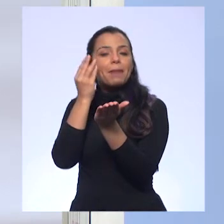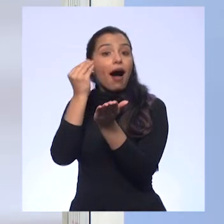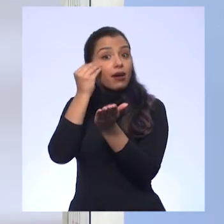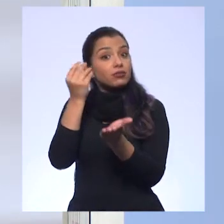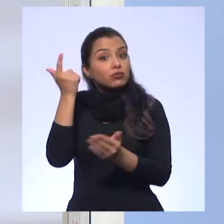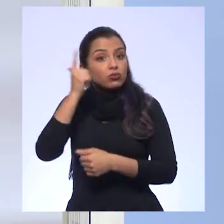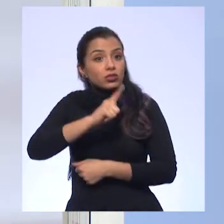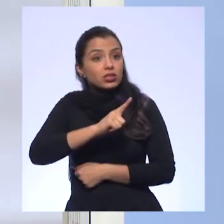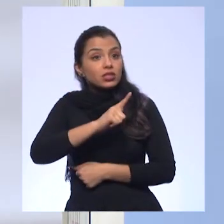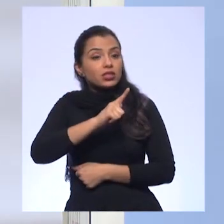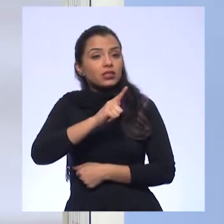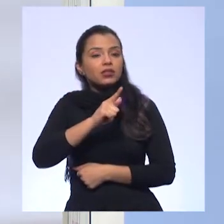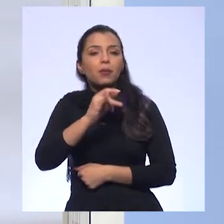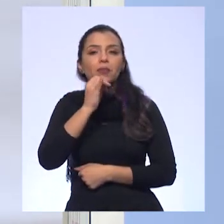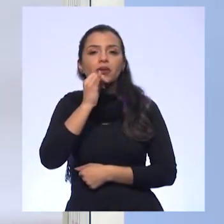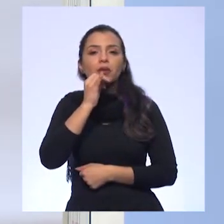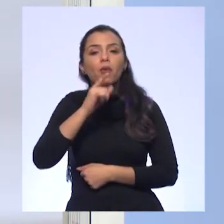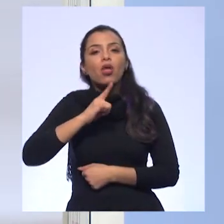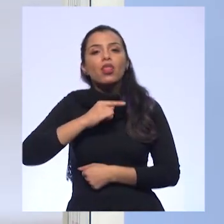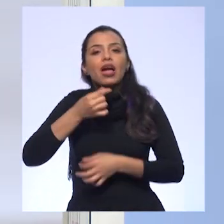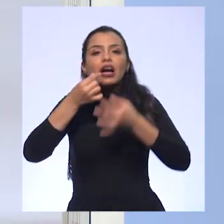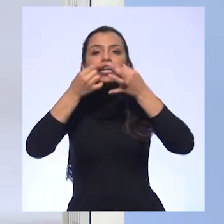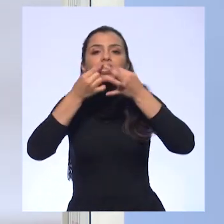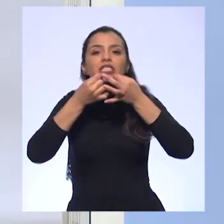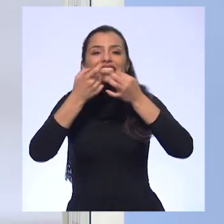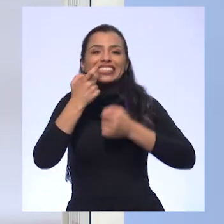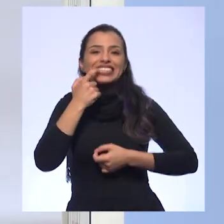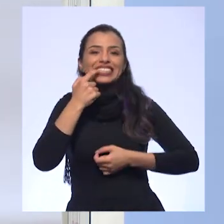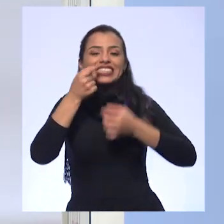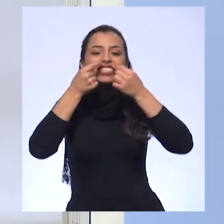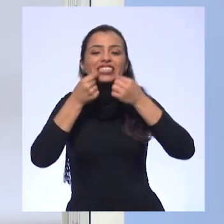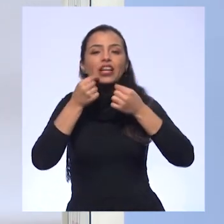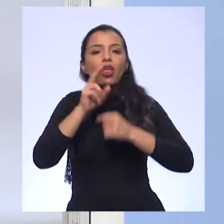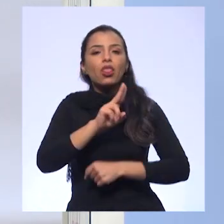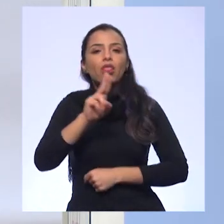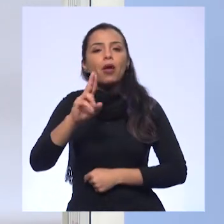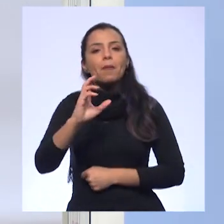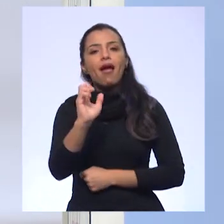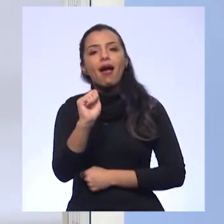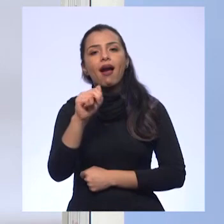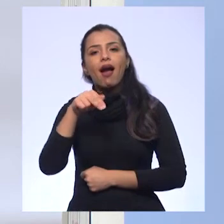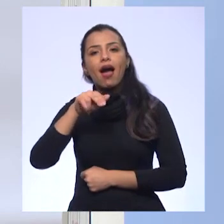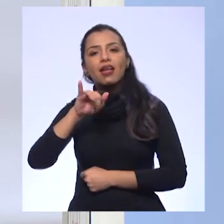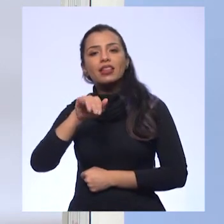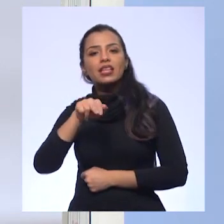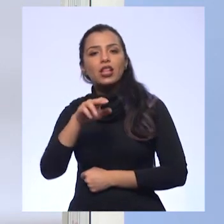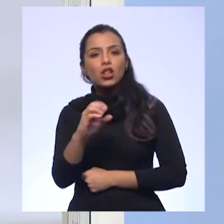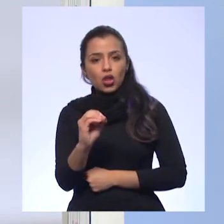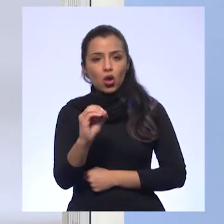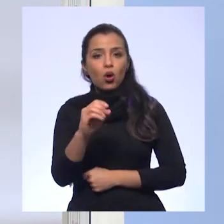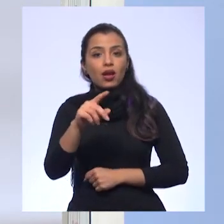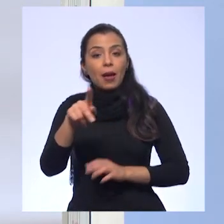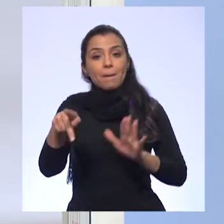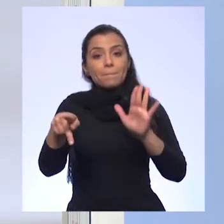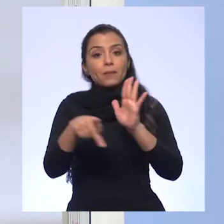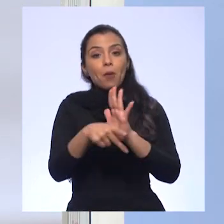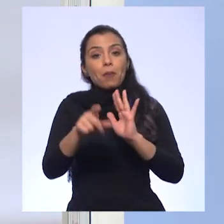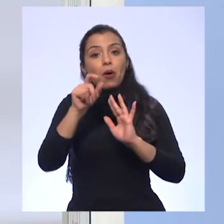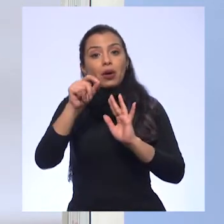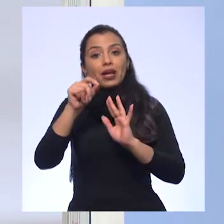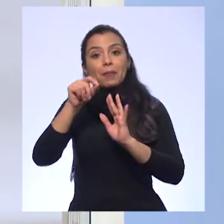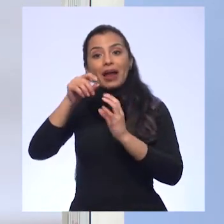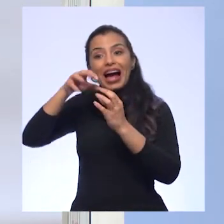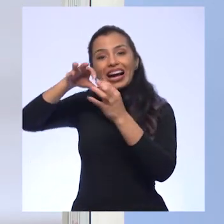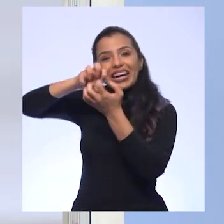temos um dente aqui que é pontudo, né? Que a gente chama de canino, e ele serve para furar as coisas. Ele não serve